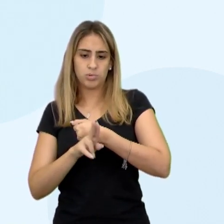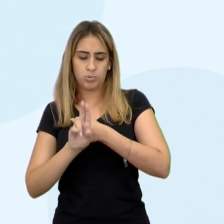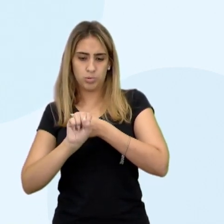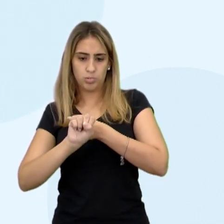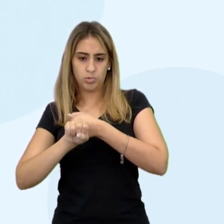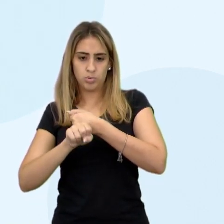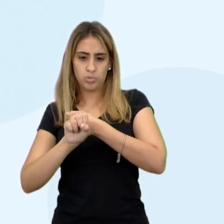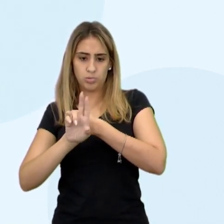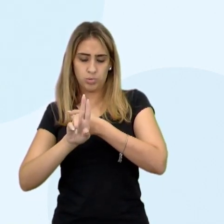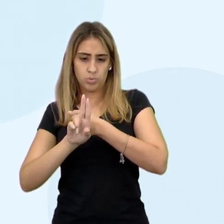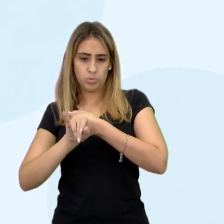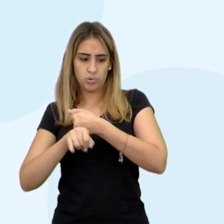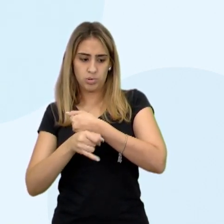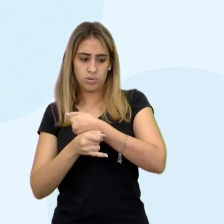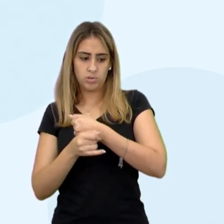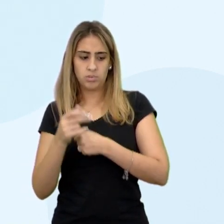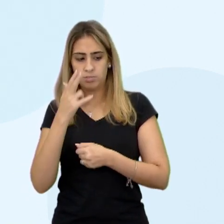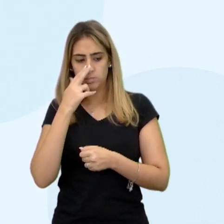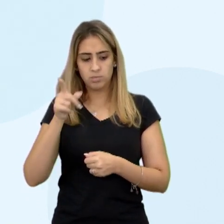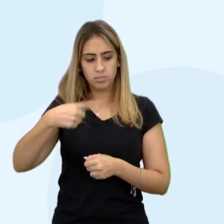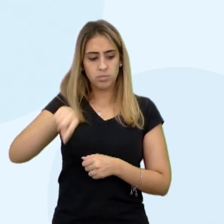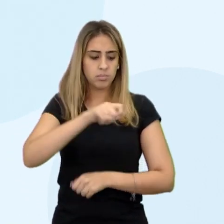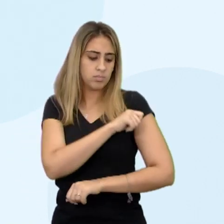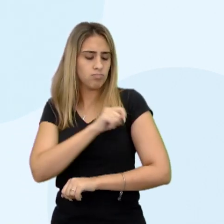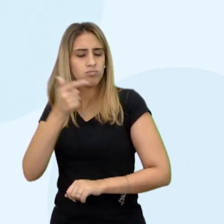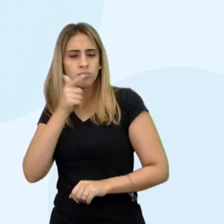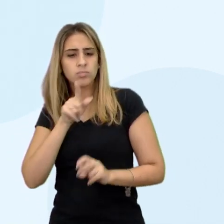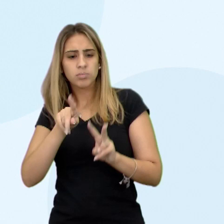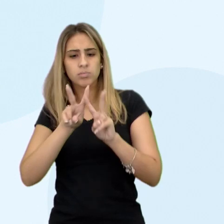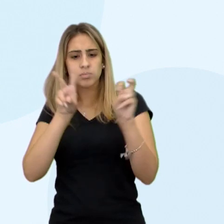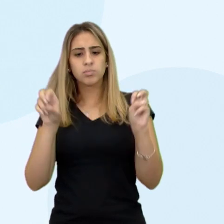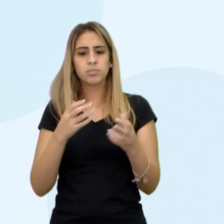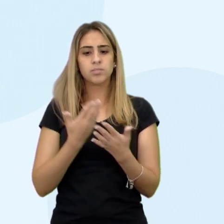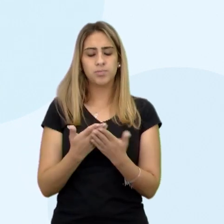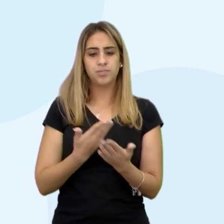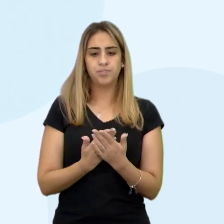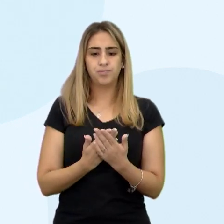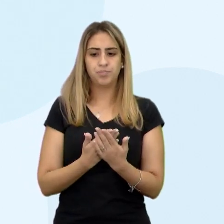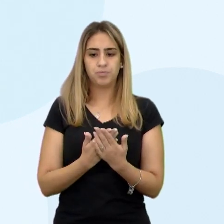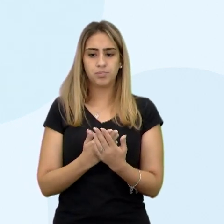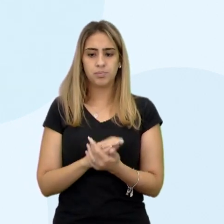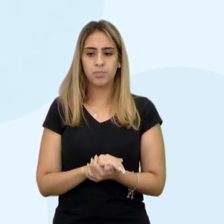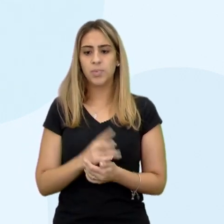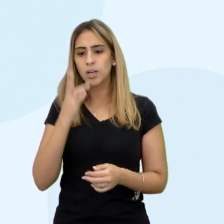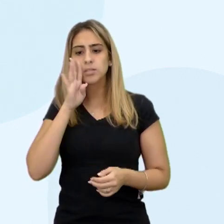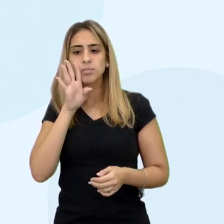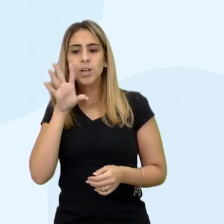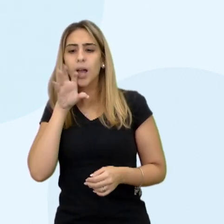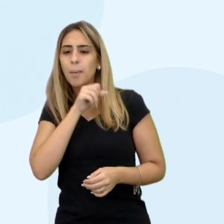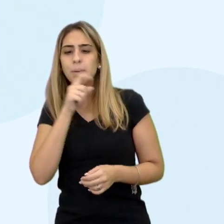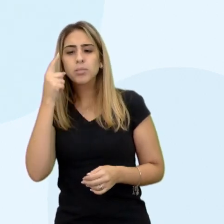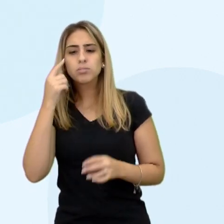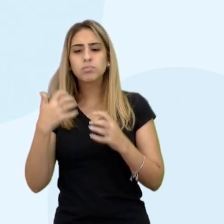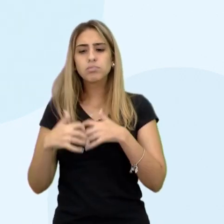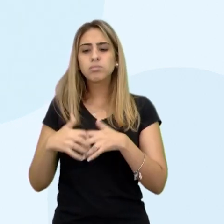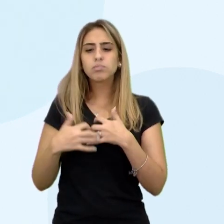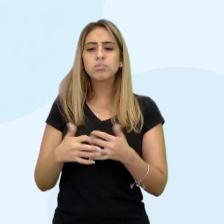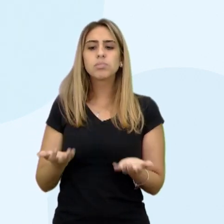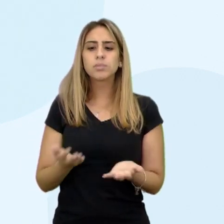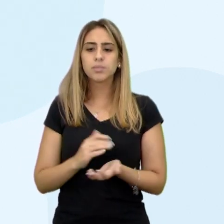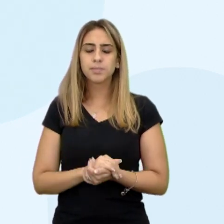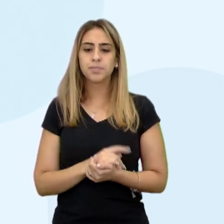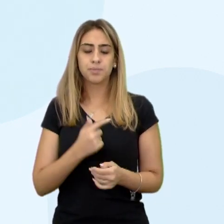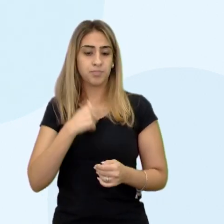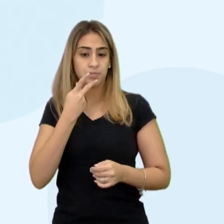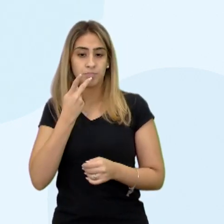identificar o tema da obra? Para vocês, estudantes, qual seria o tema dessa obra pro Mauro? Você acha, assim, rapidinho pensando? Quando você falou